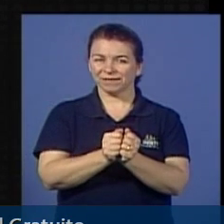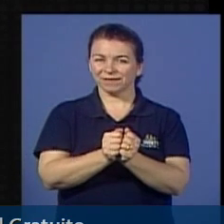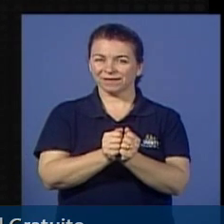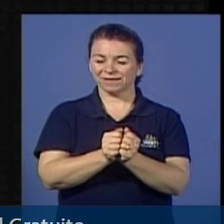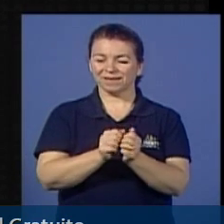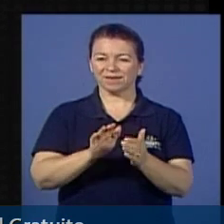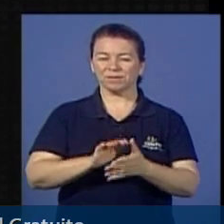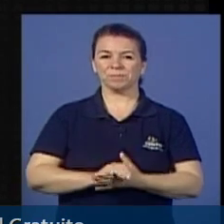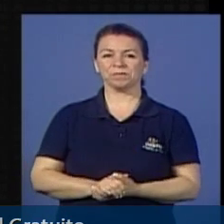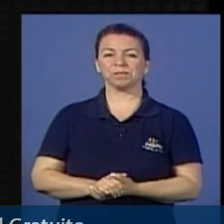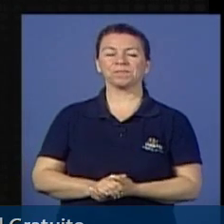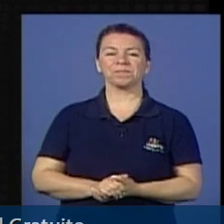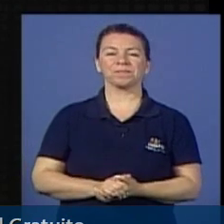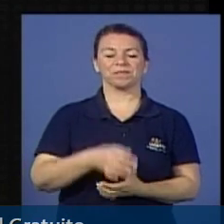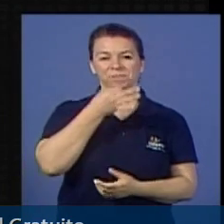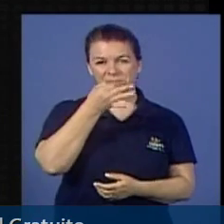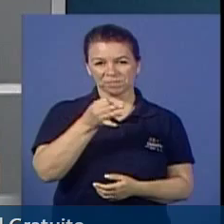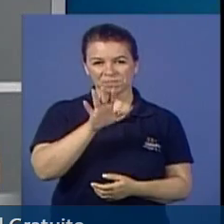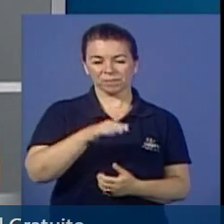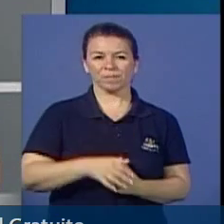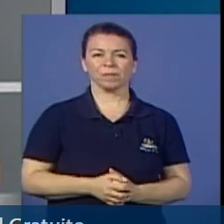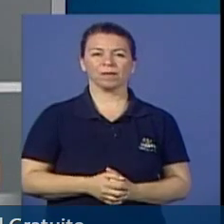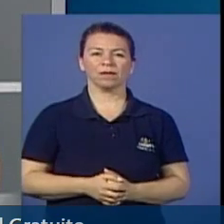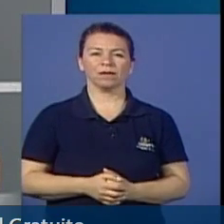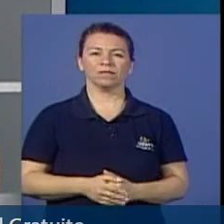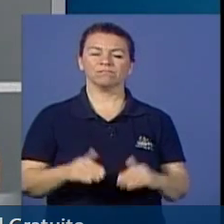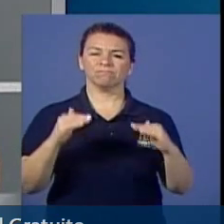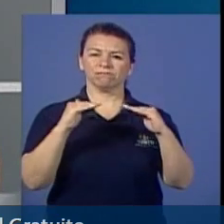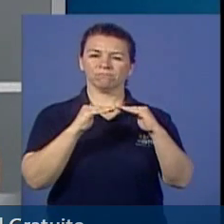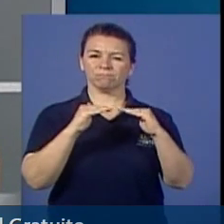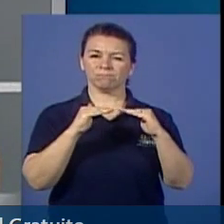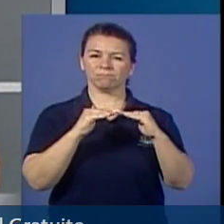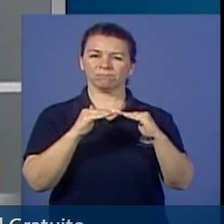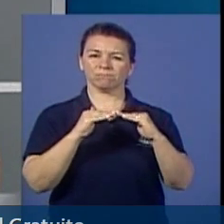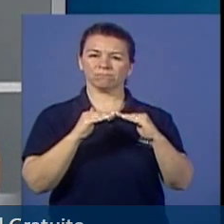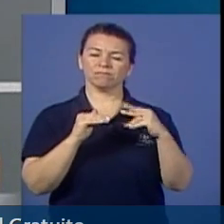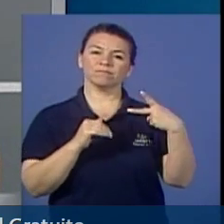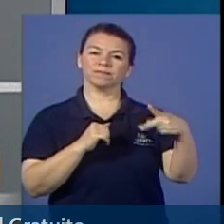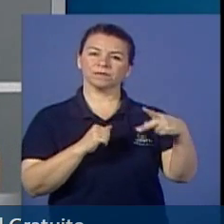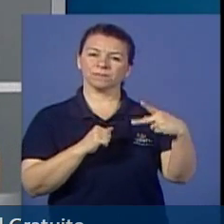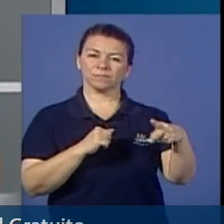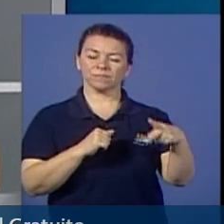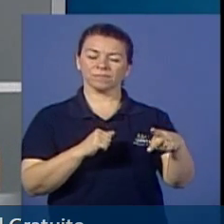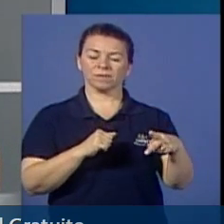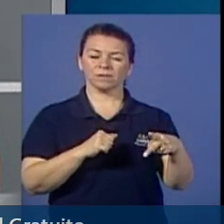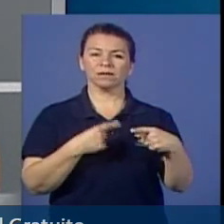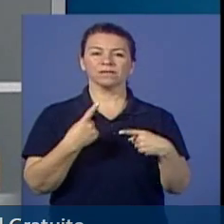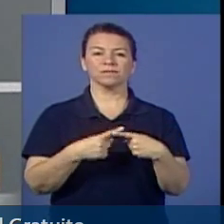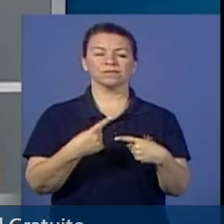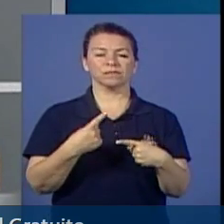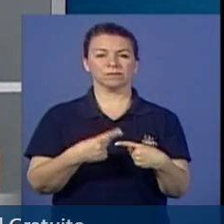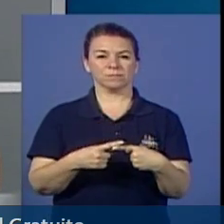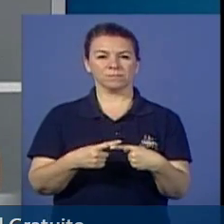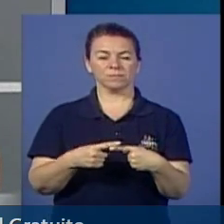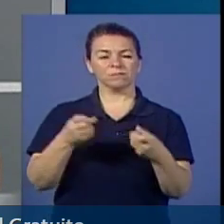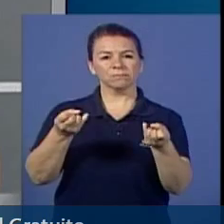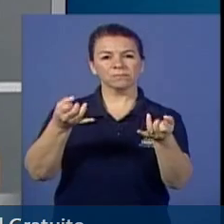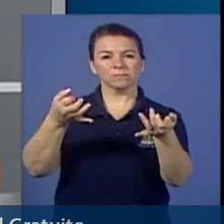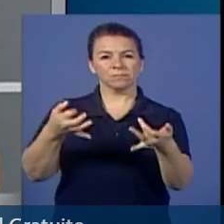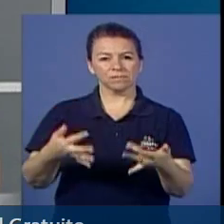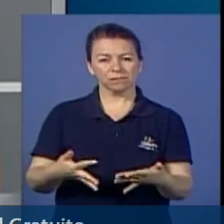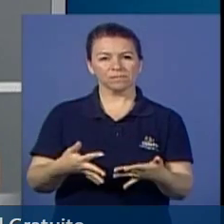Pode. É coisa que eu faço bem. Você concorda com essa questão? Ela acaba se tornando difícil por causa disso? Quando você fala que tem